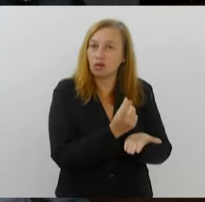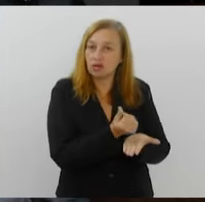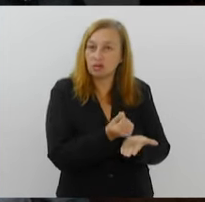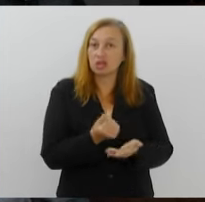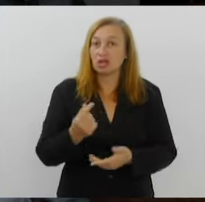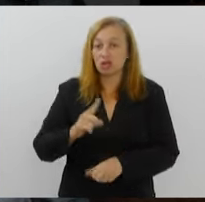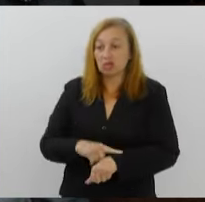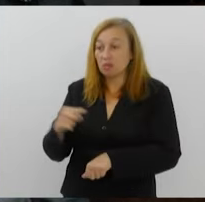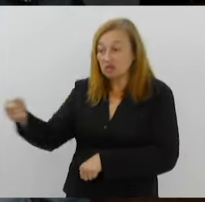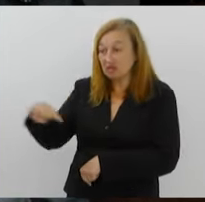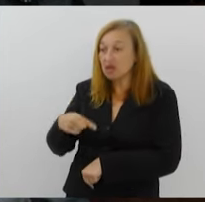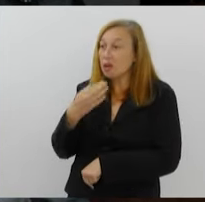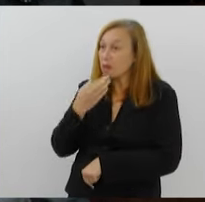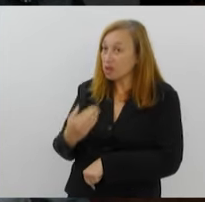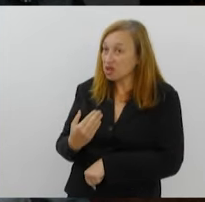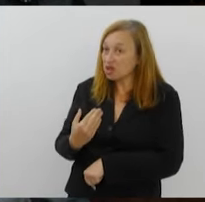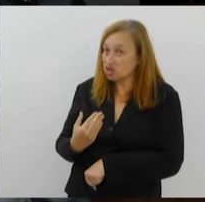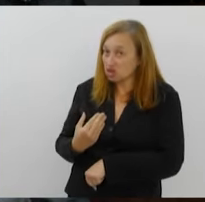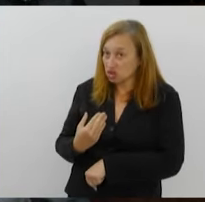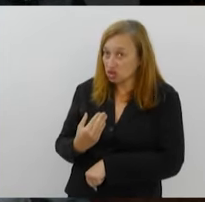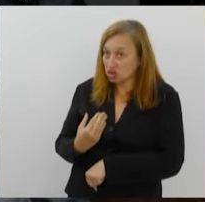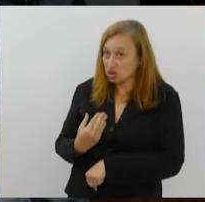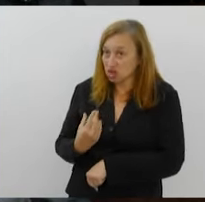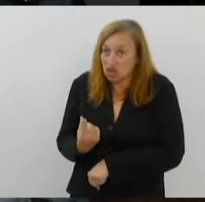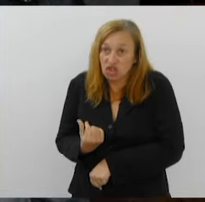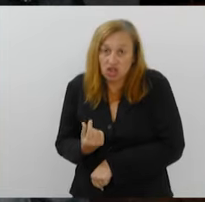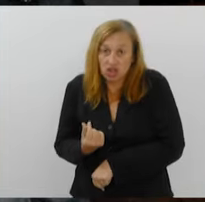aqui pedir, fazer lobby para a lei